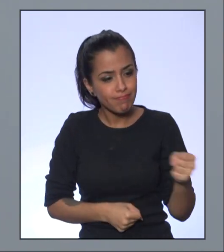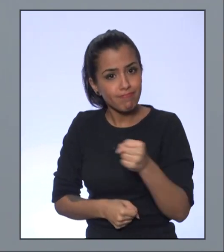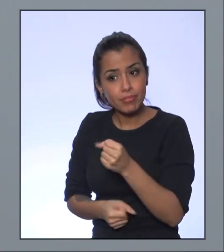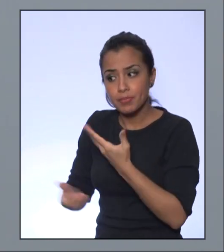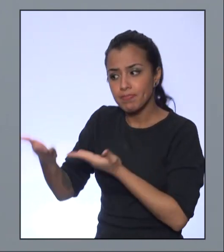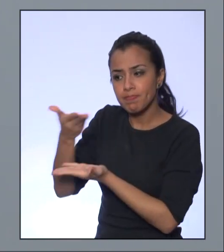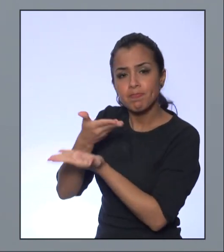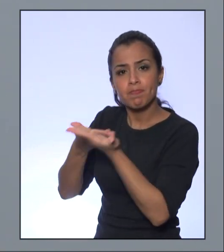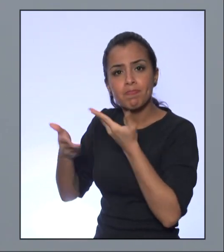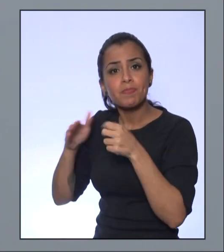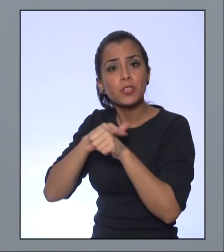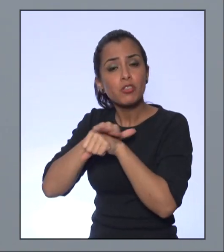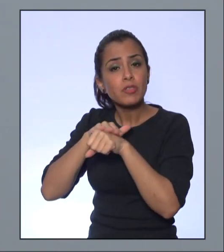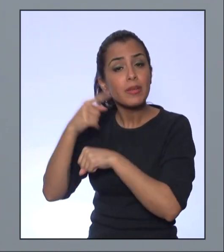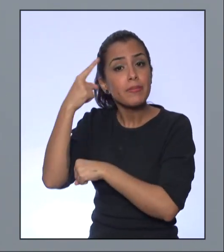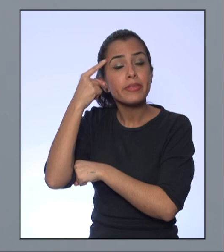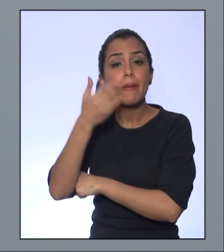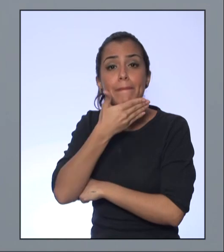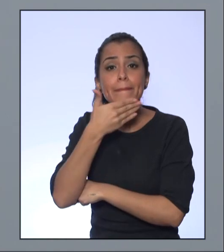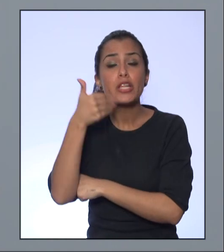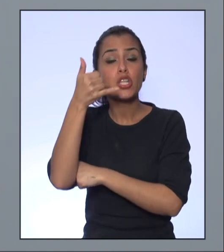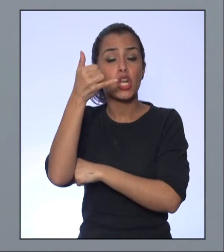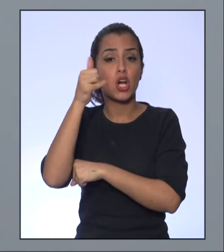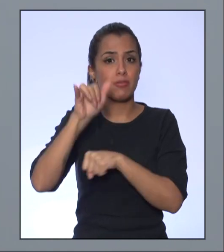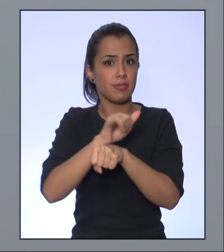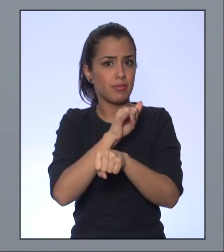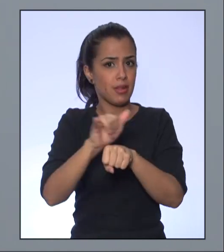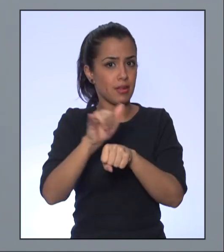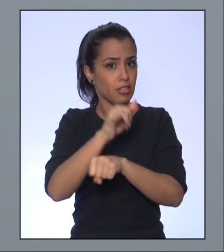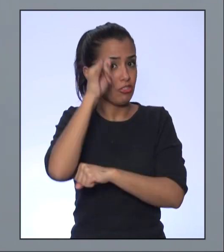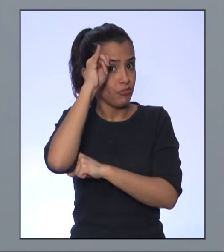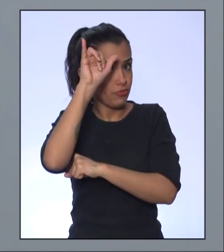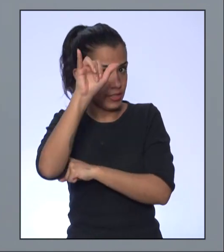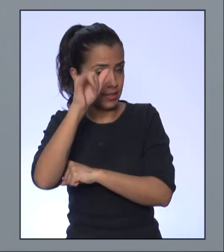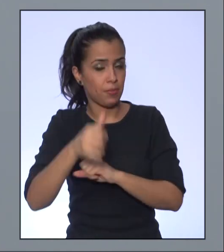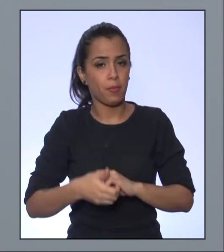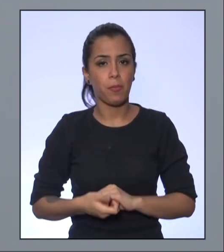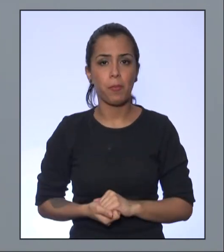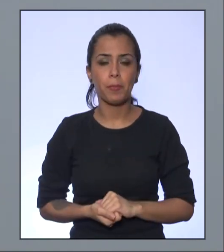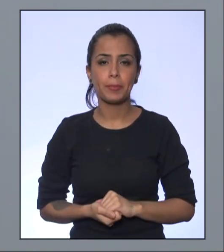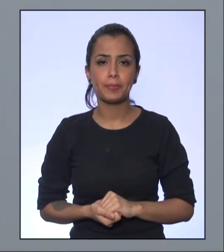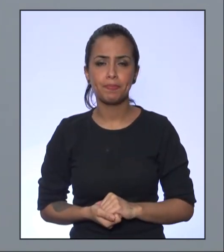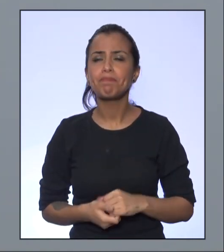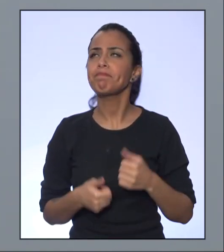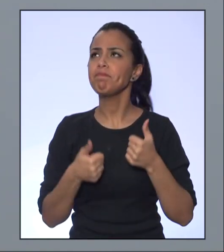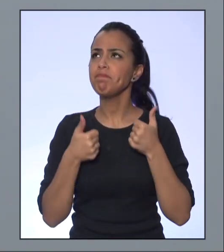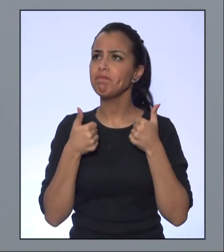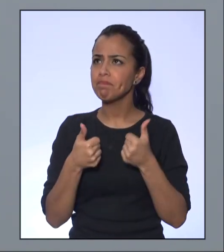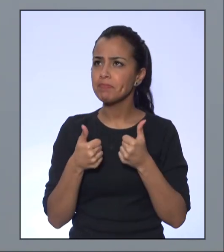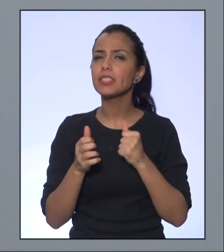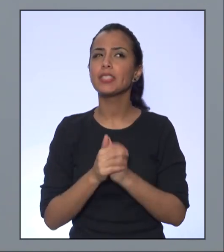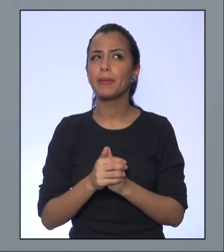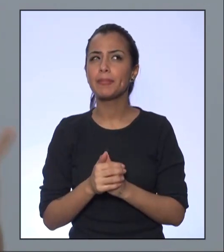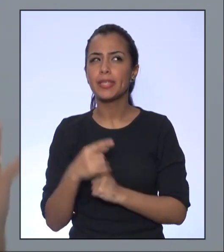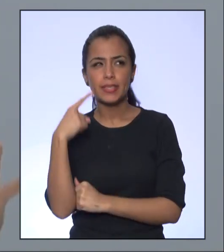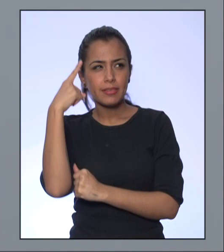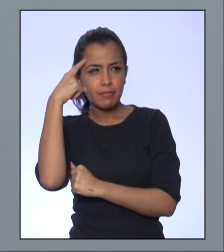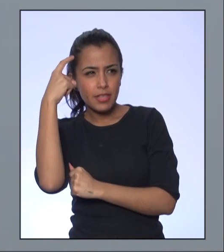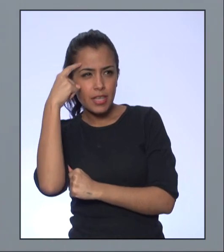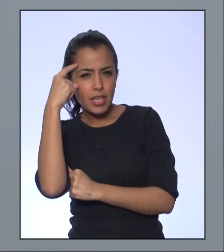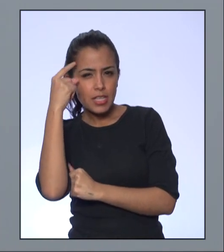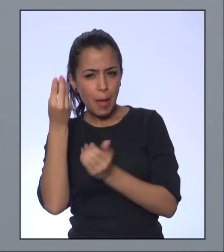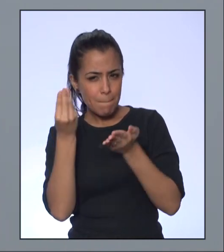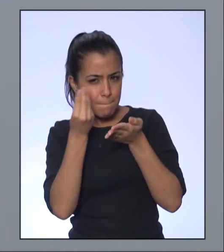para pensar nessas estratégias. Tá, e agora a gente elabora esse mapa, colore